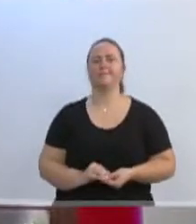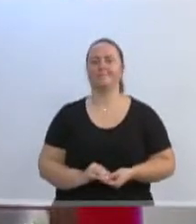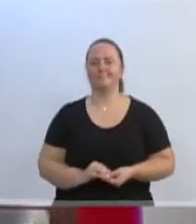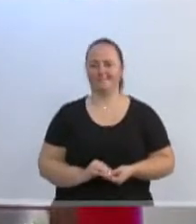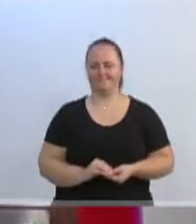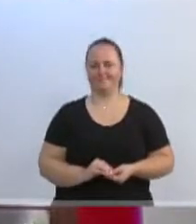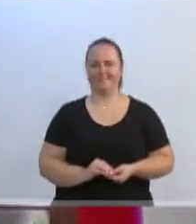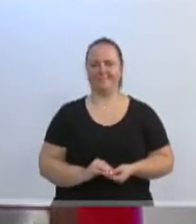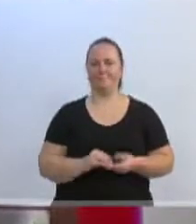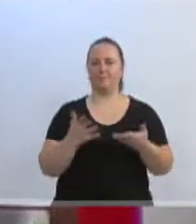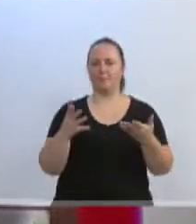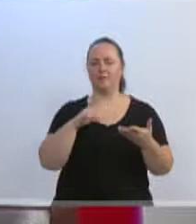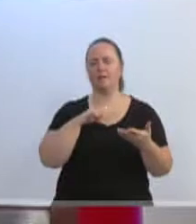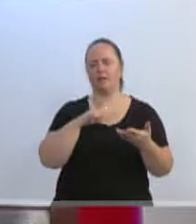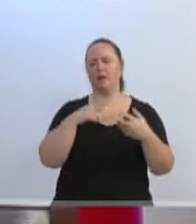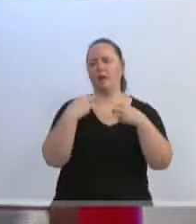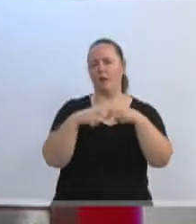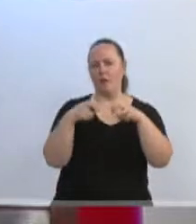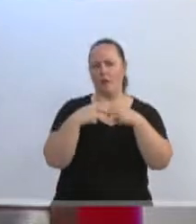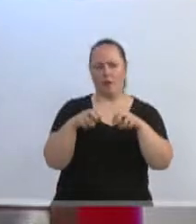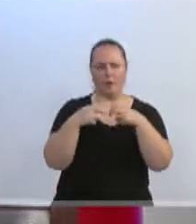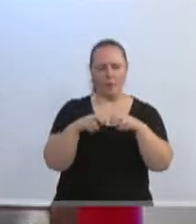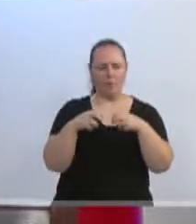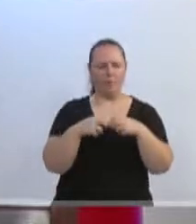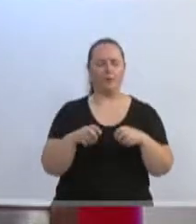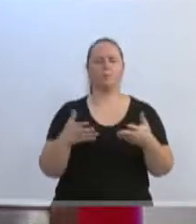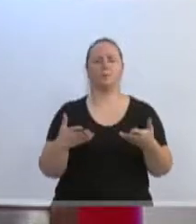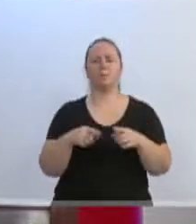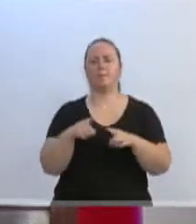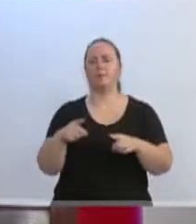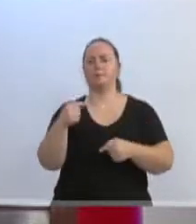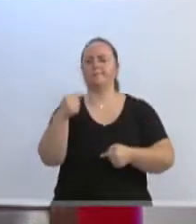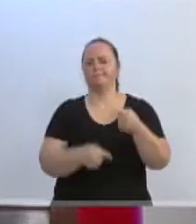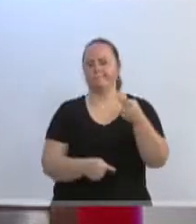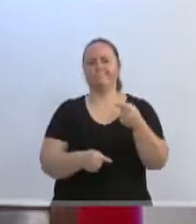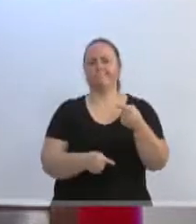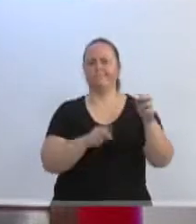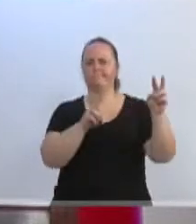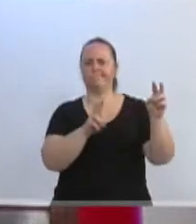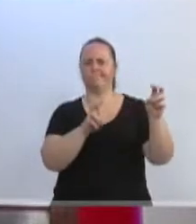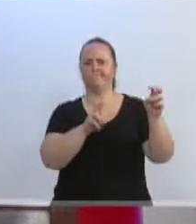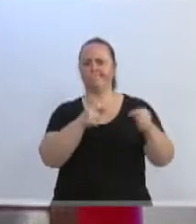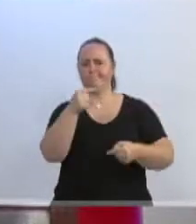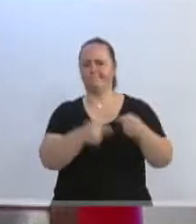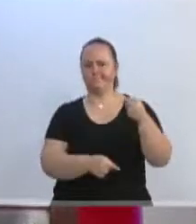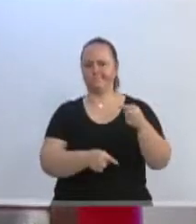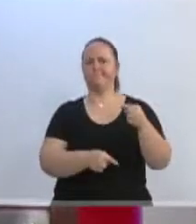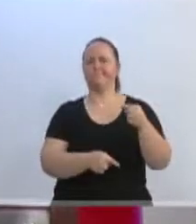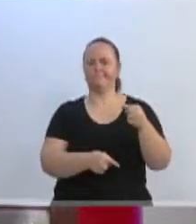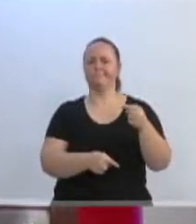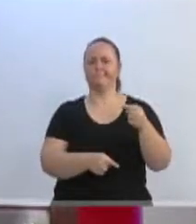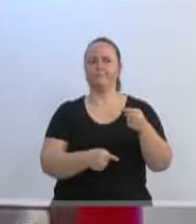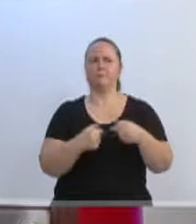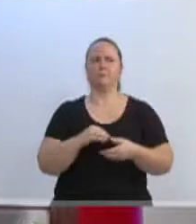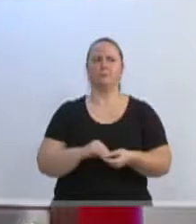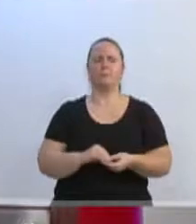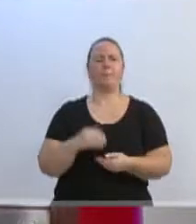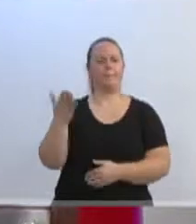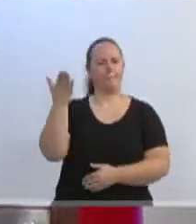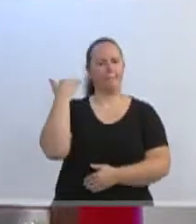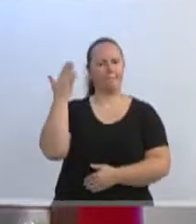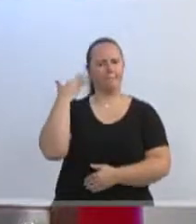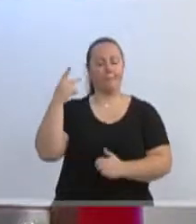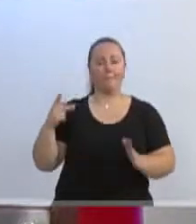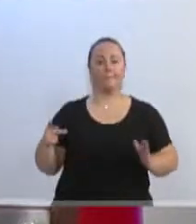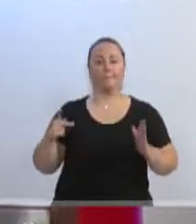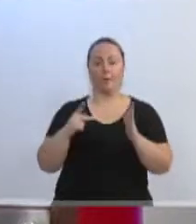público, mas discordo no que diz respeito a esse gasto de 400 mil reais. Eu tenho uma demanda que foi da época de PROCON,